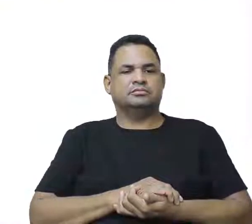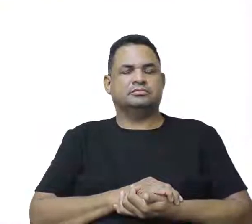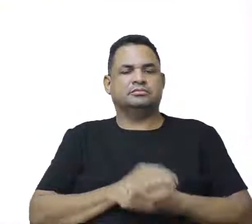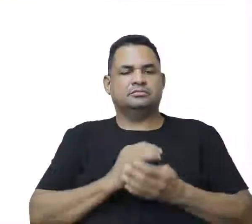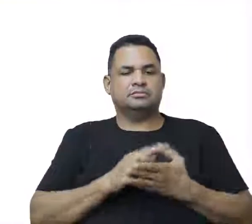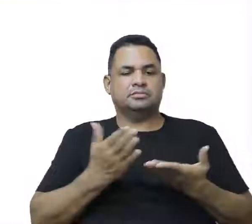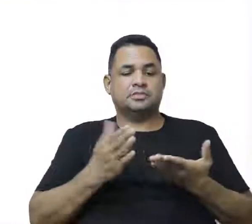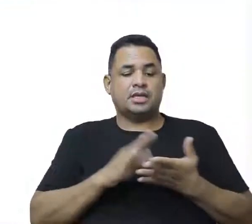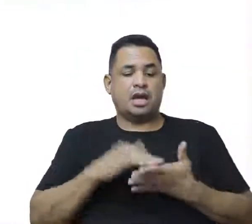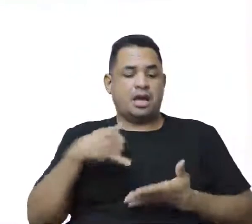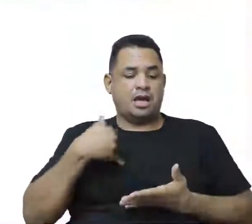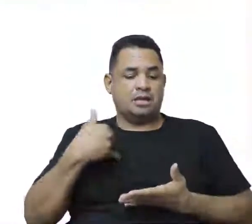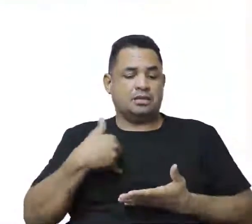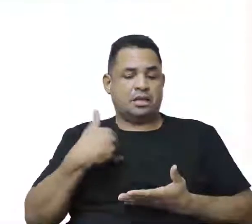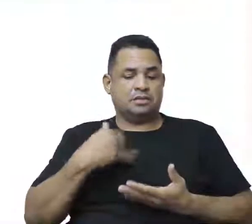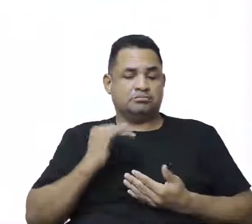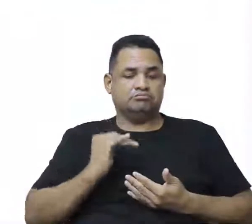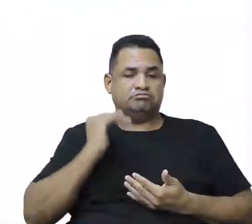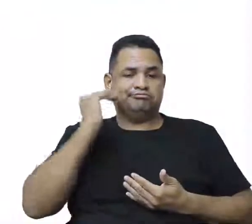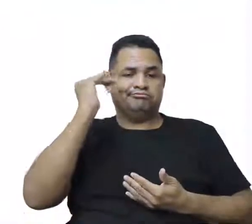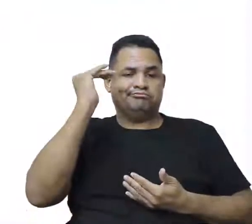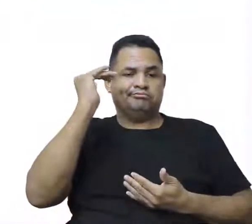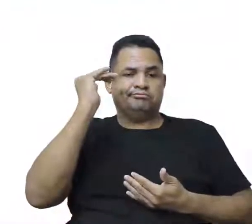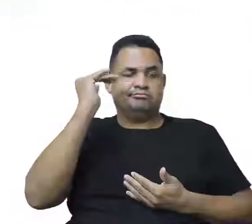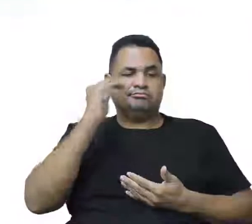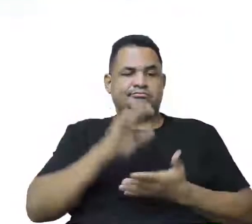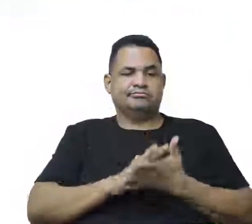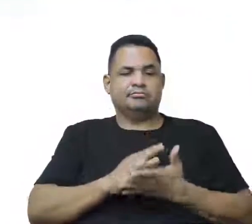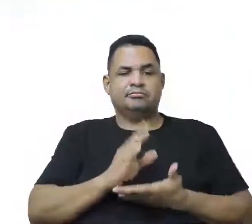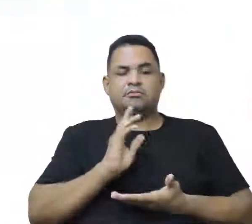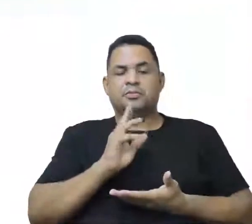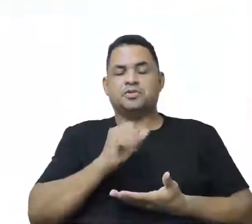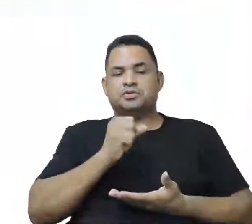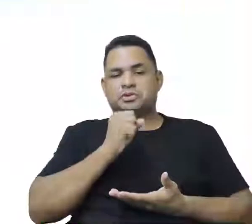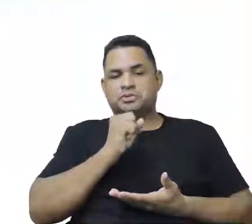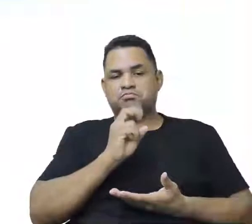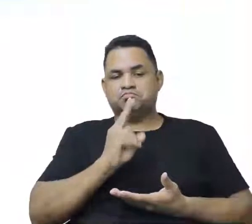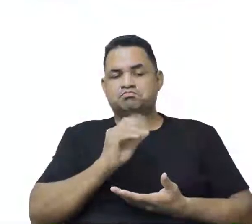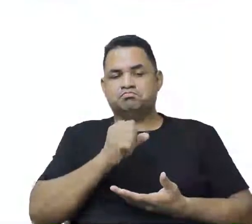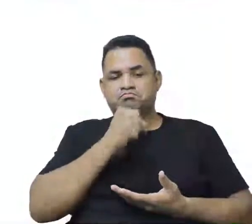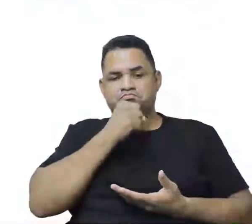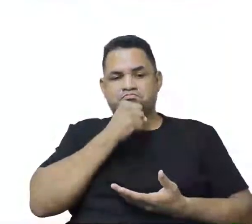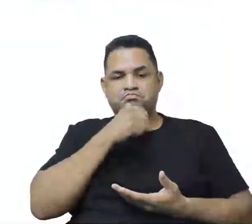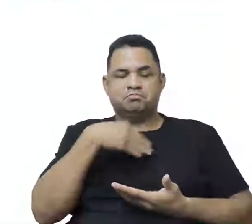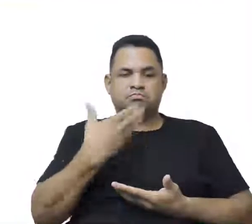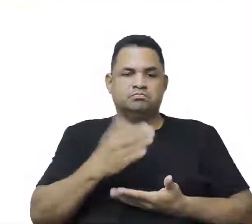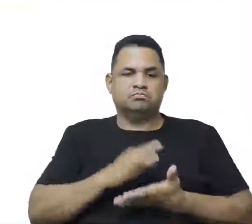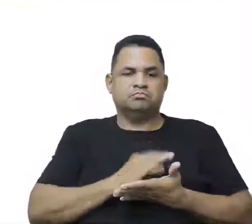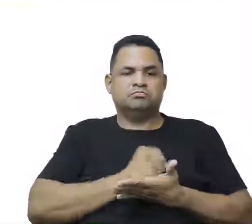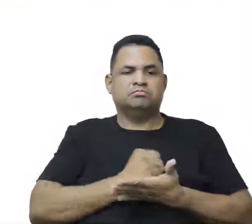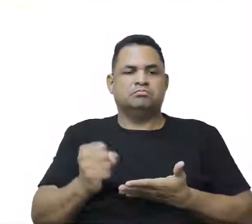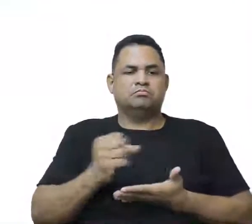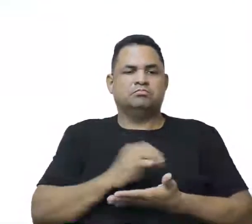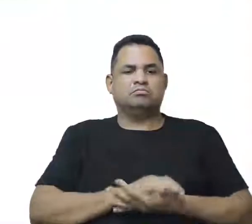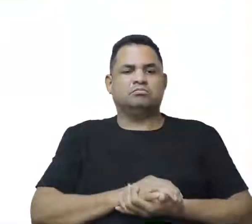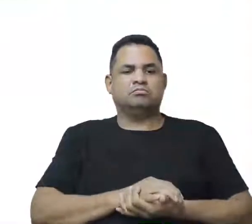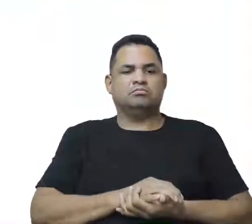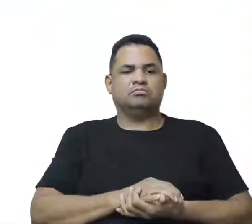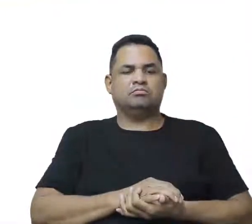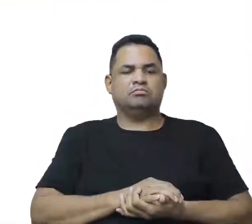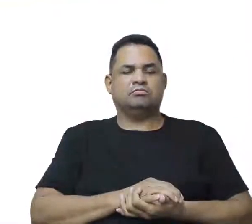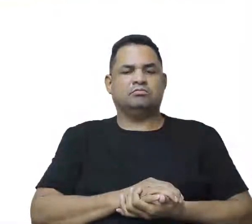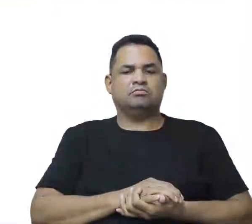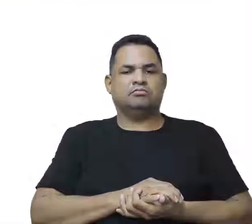aumenta conforme a idade? Já é natural, esse é processo de envelhecimento, né? A gente já tem esse aumento, então também já elimino essa.